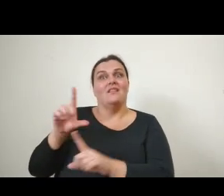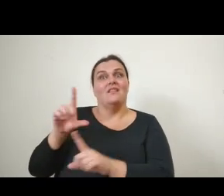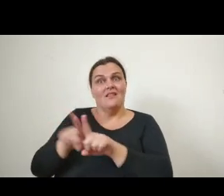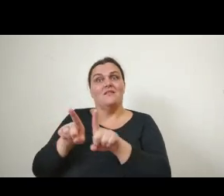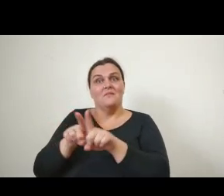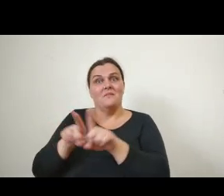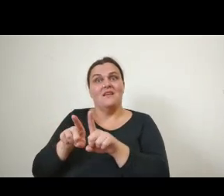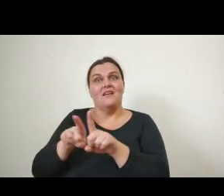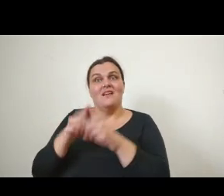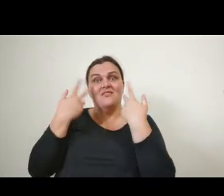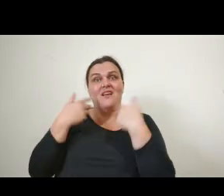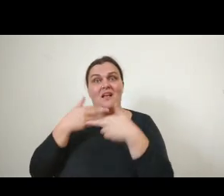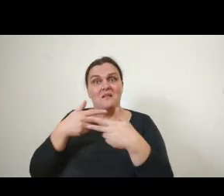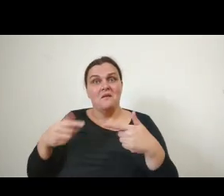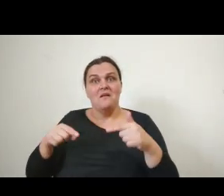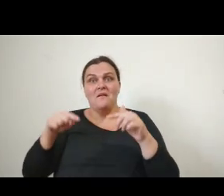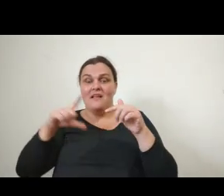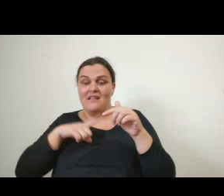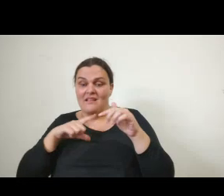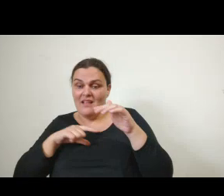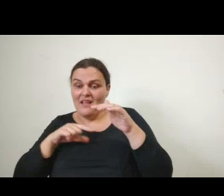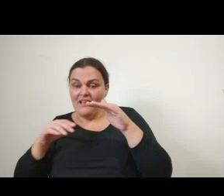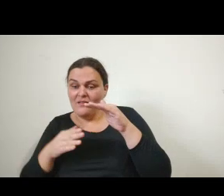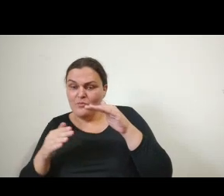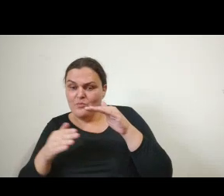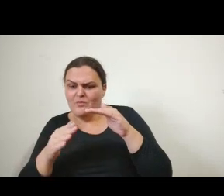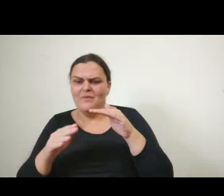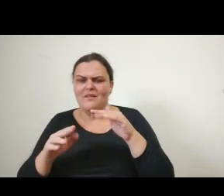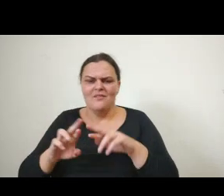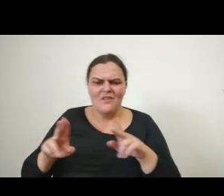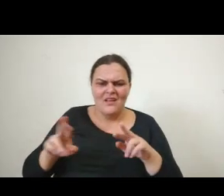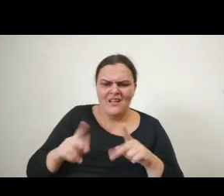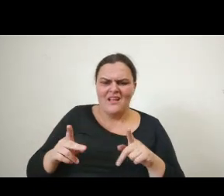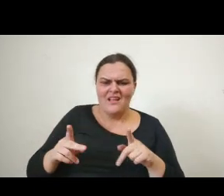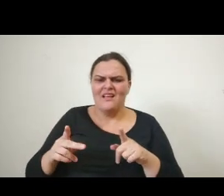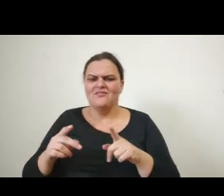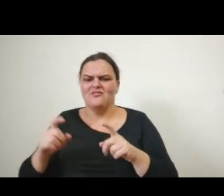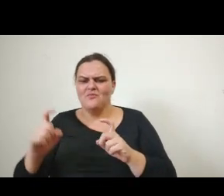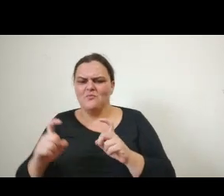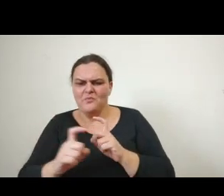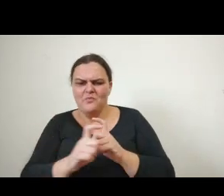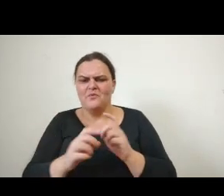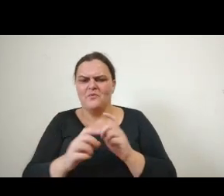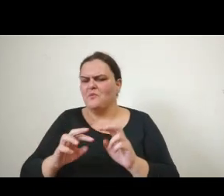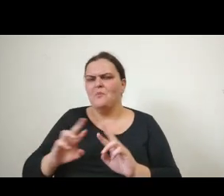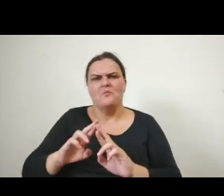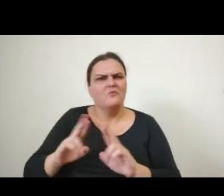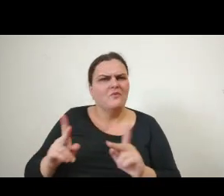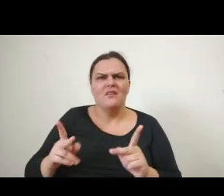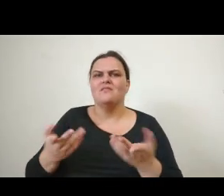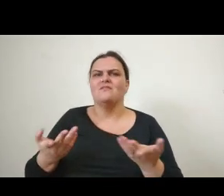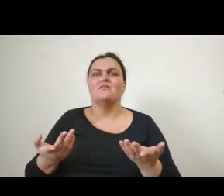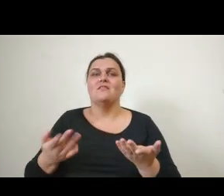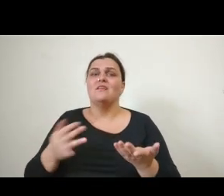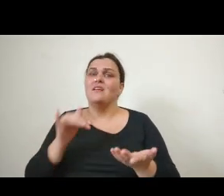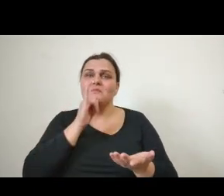grande densidade de espécies, né, um grande número de espécies vive ali. Se os corais forem